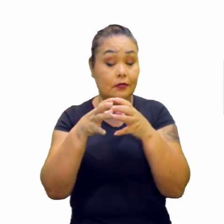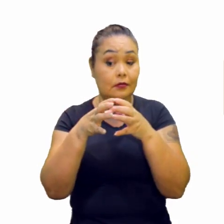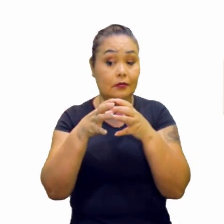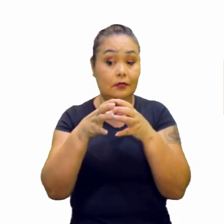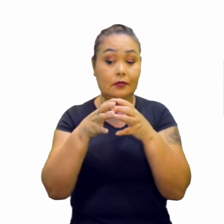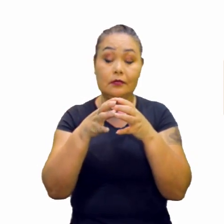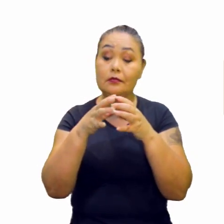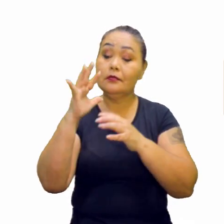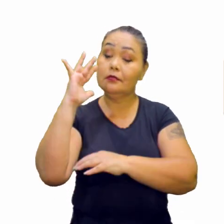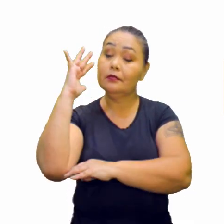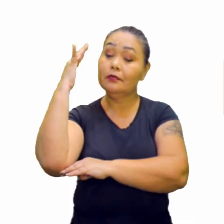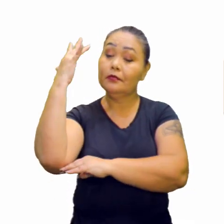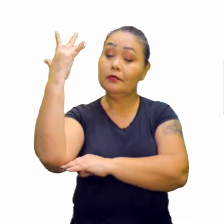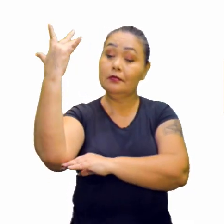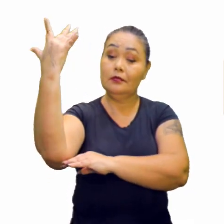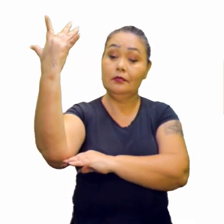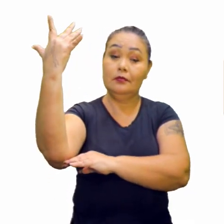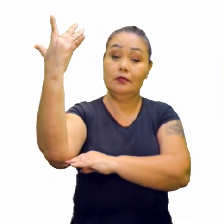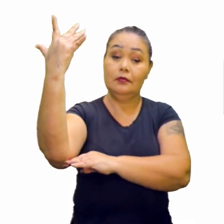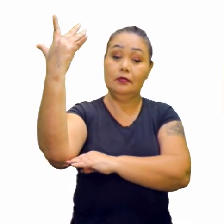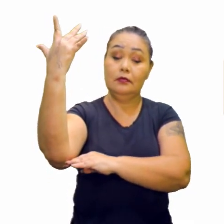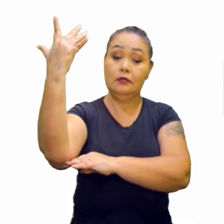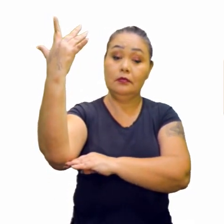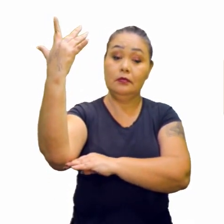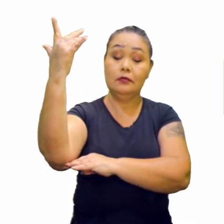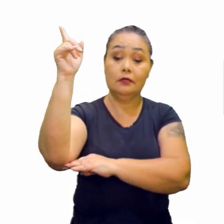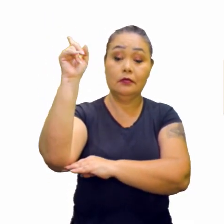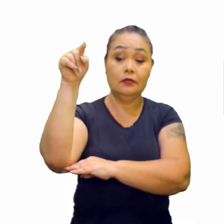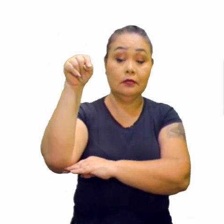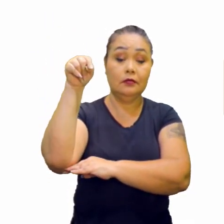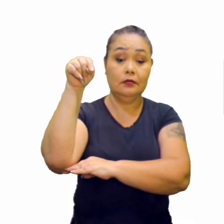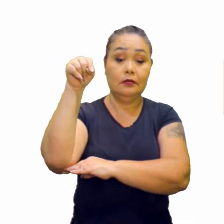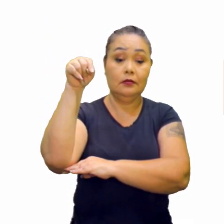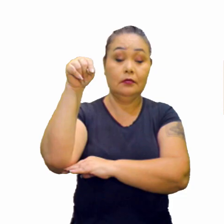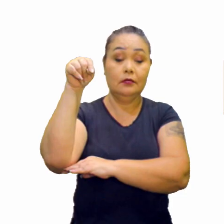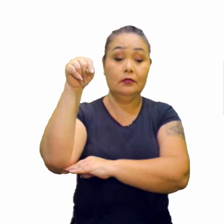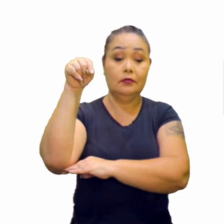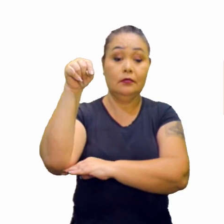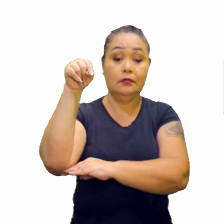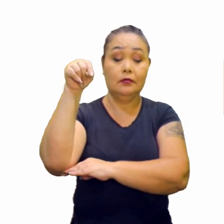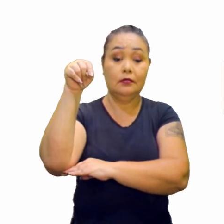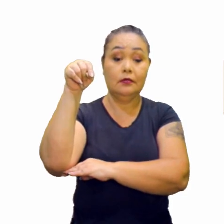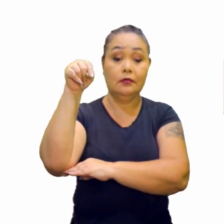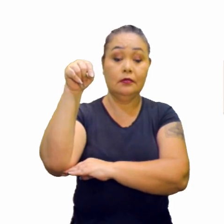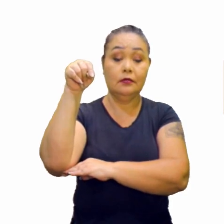arbóreas. Aí aqui, pessoal, essas espécies arbóreas,